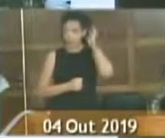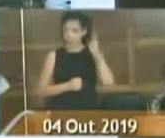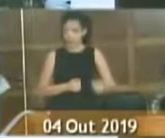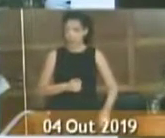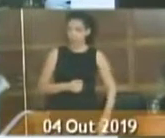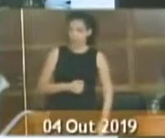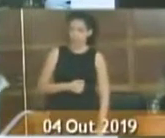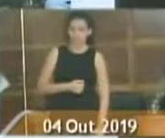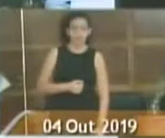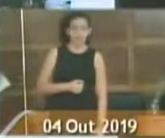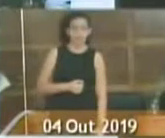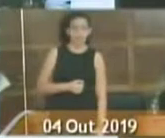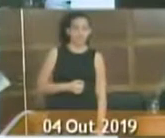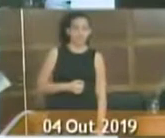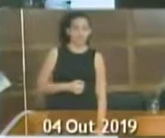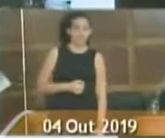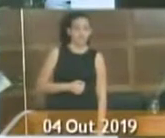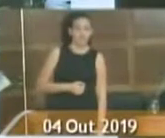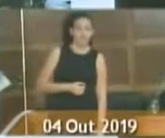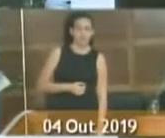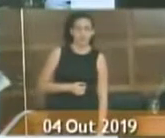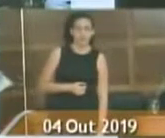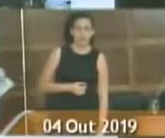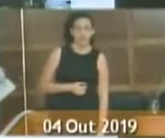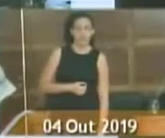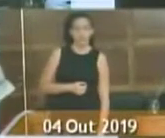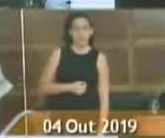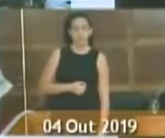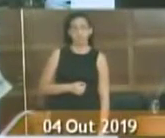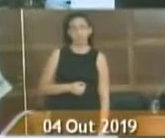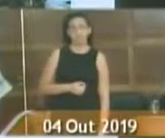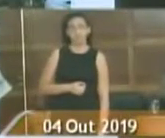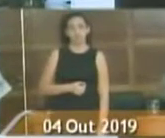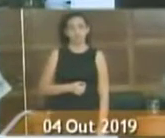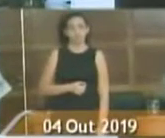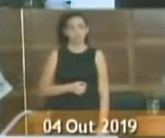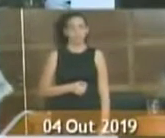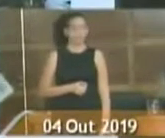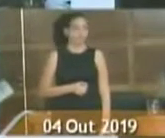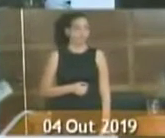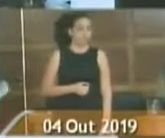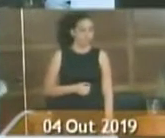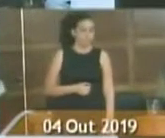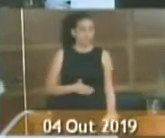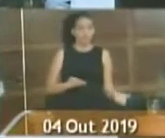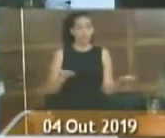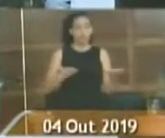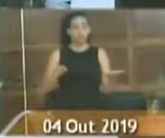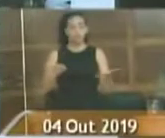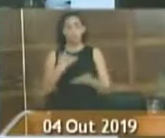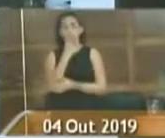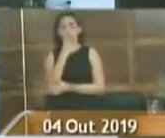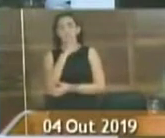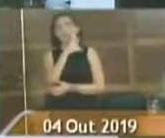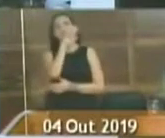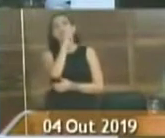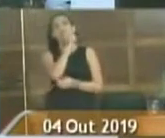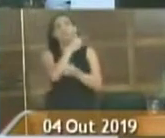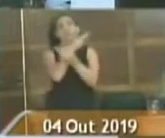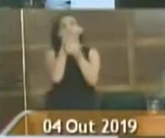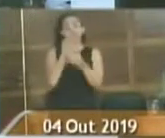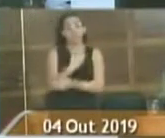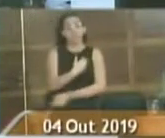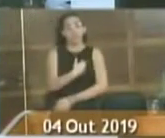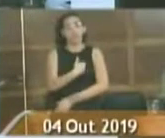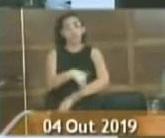alguém não recolher, né, essa fêmea, não der um lar temporário para ela. Então, hoje em dia, os animais de rua são castrados. No